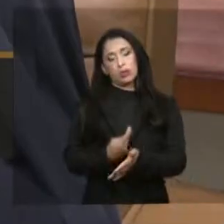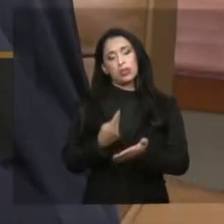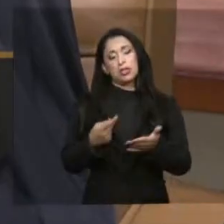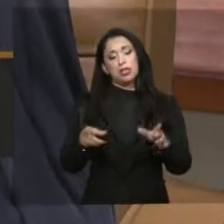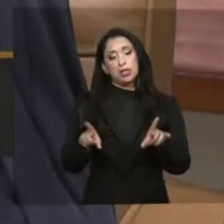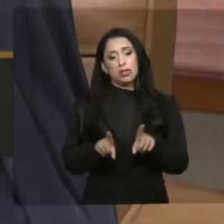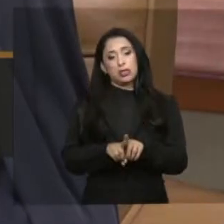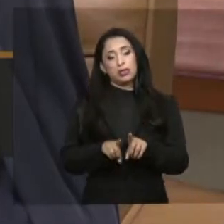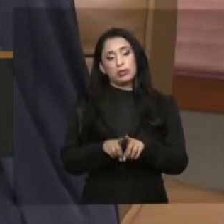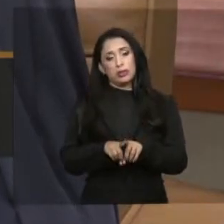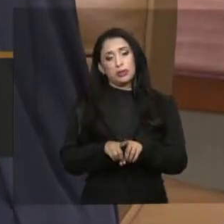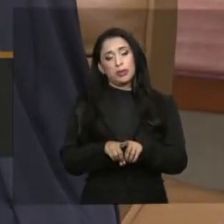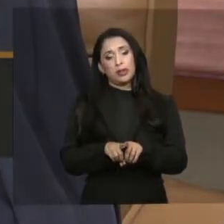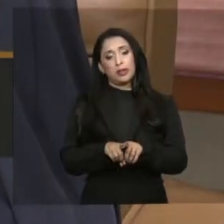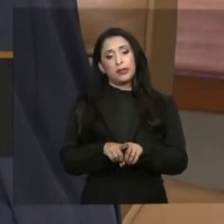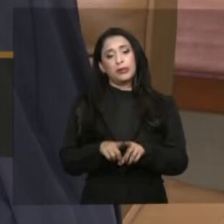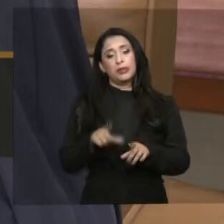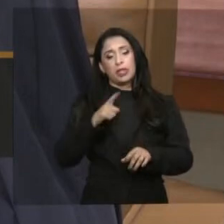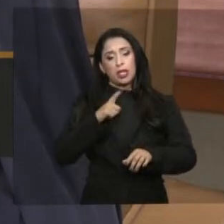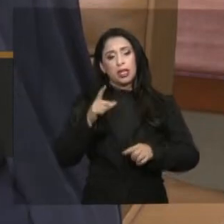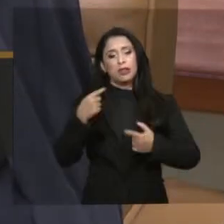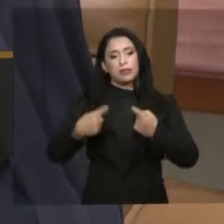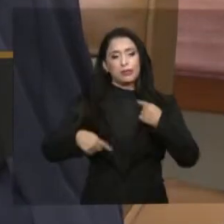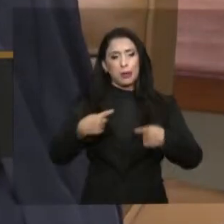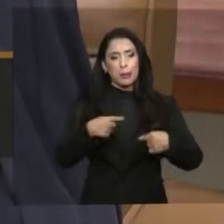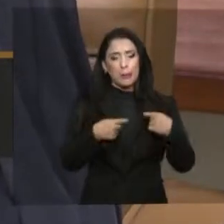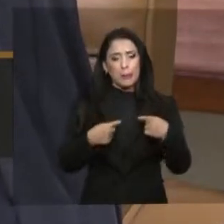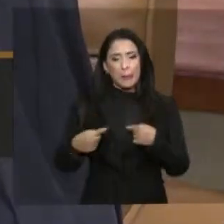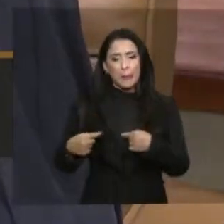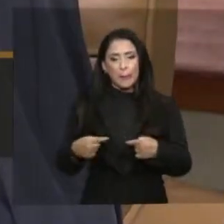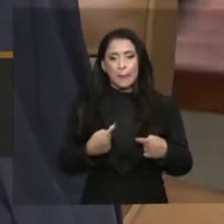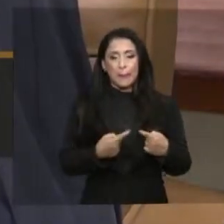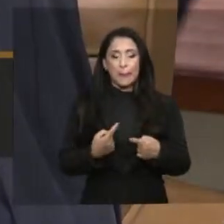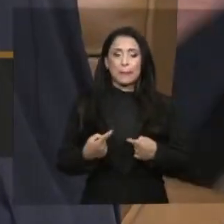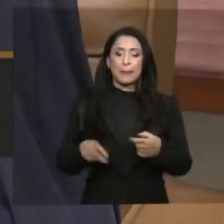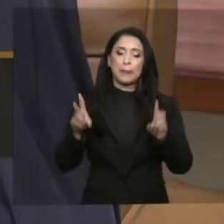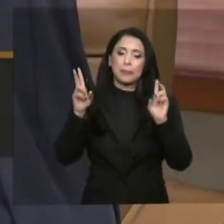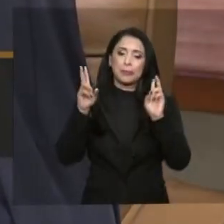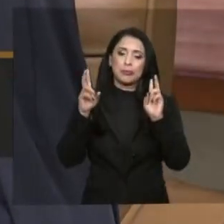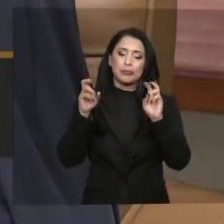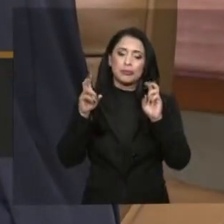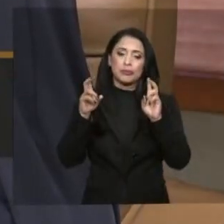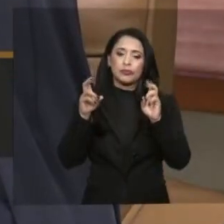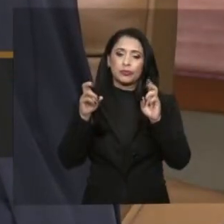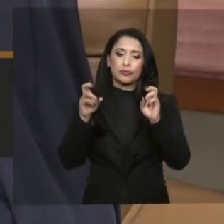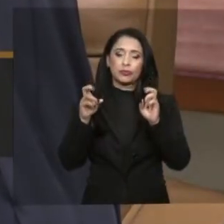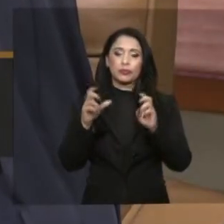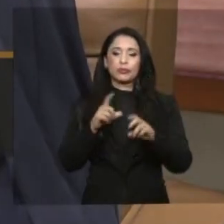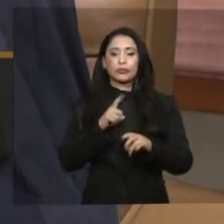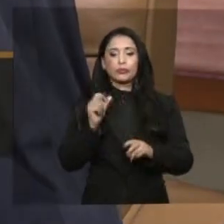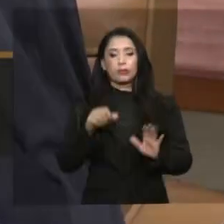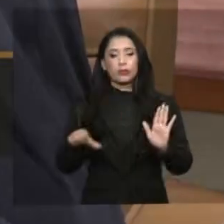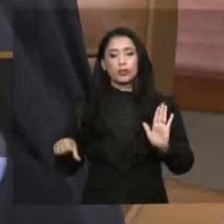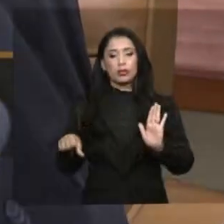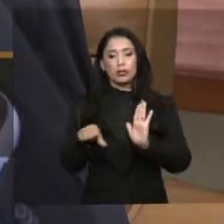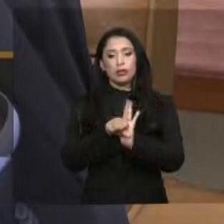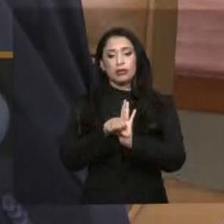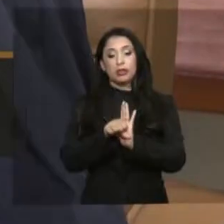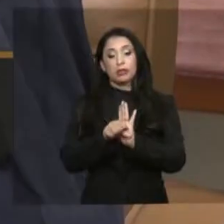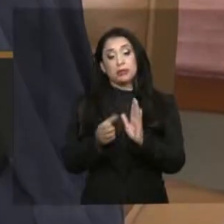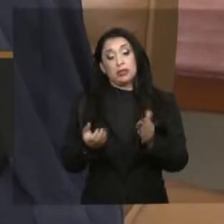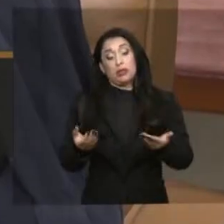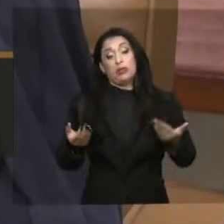foi profundamente discutido, quando se trata de matéria